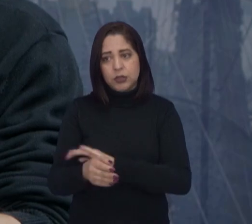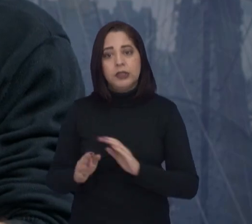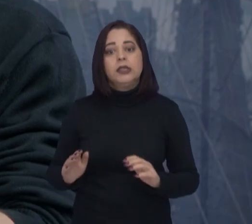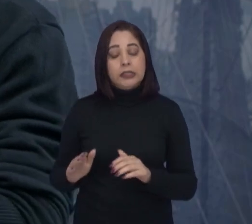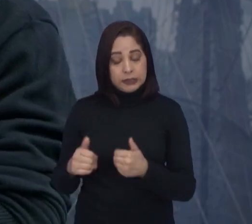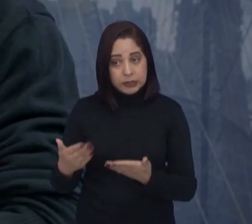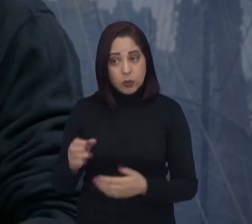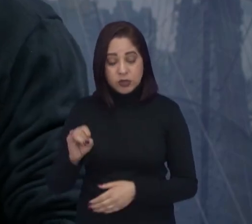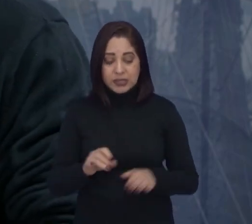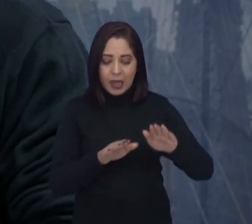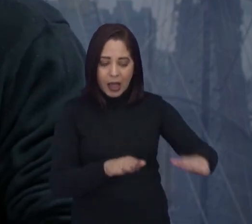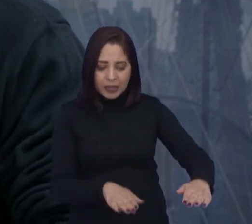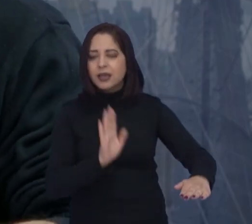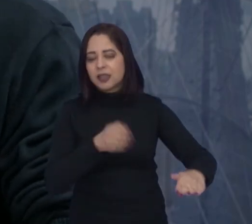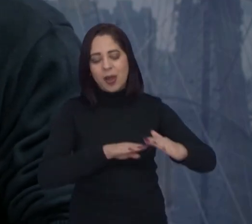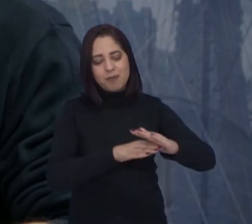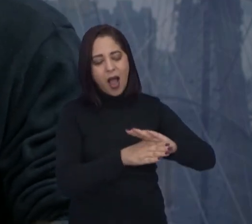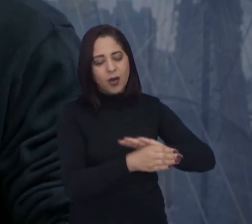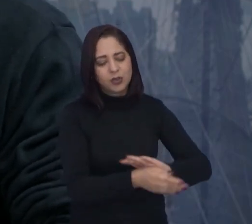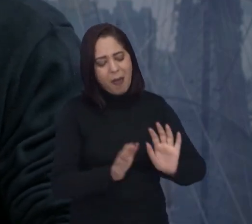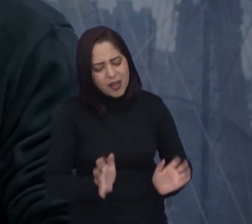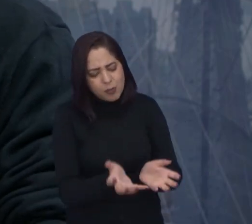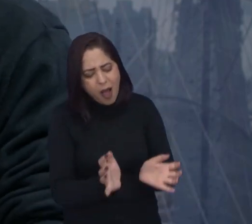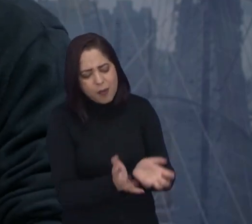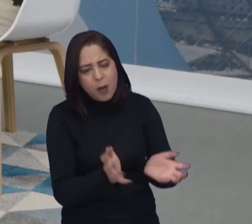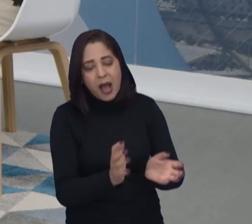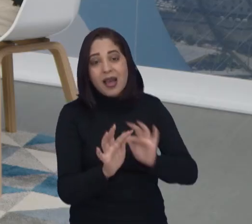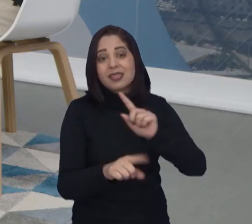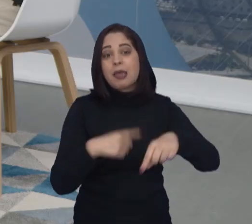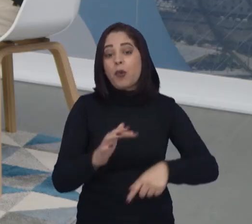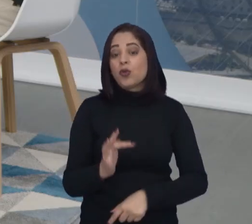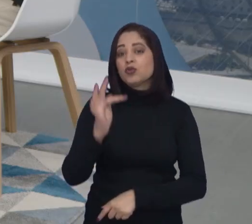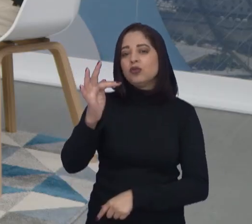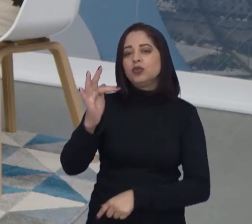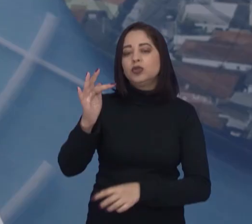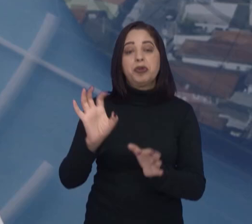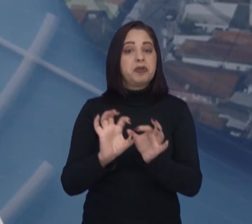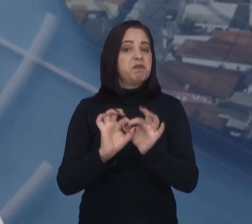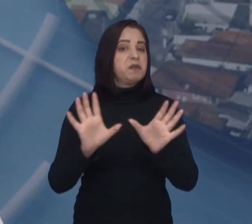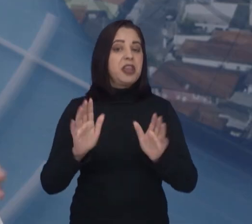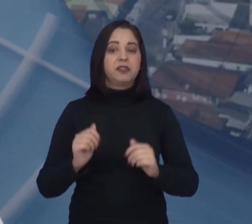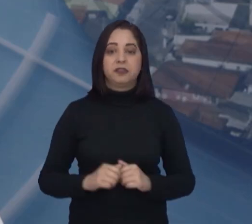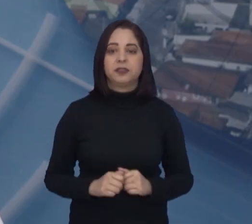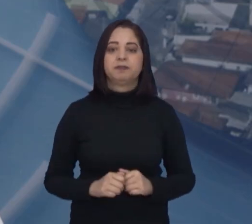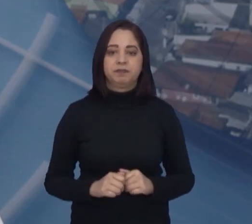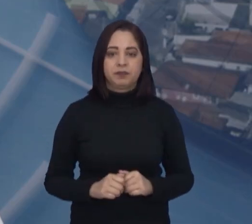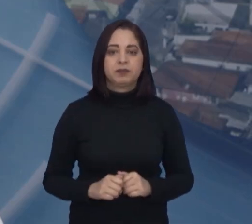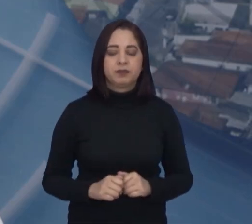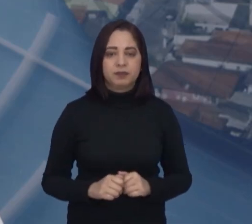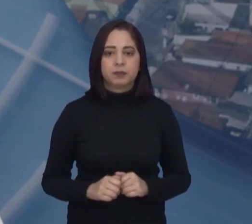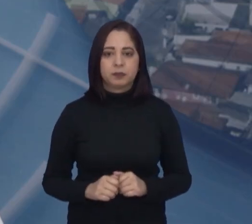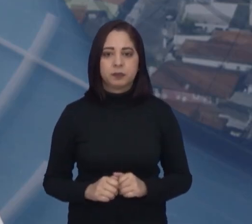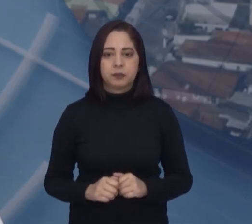adulto funcional ou um adulto que realmente tenha dificuldades dessa autogestão. Você citou, né, dessa epidemia, e aí vai um